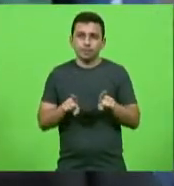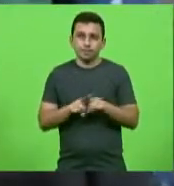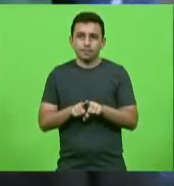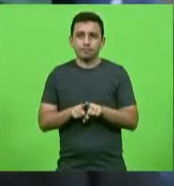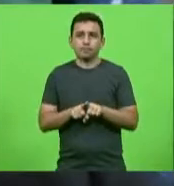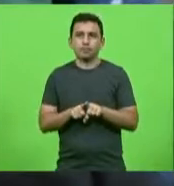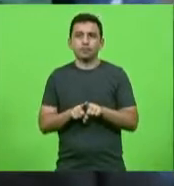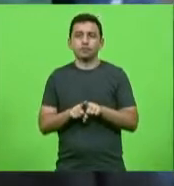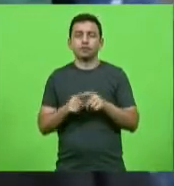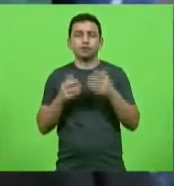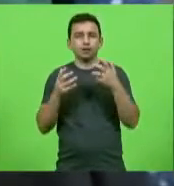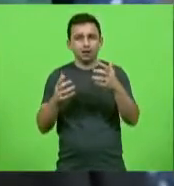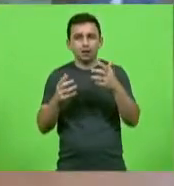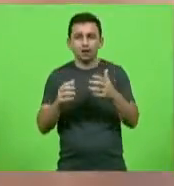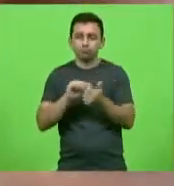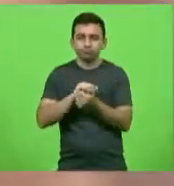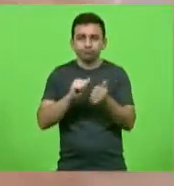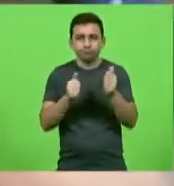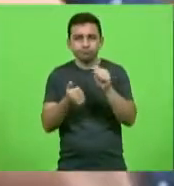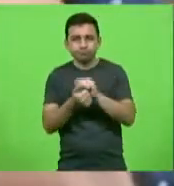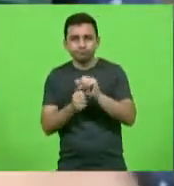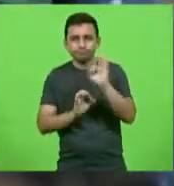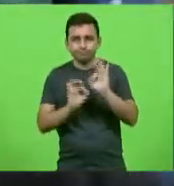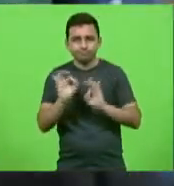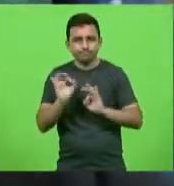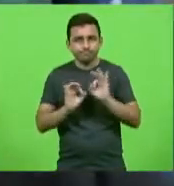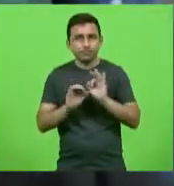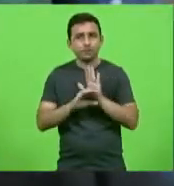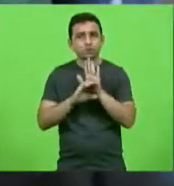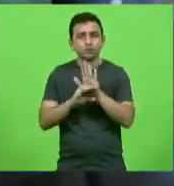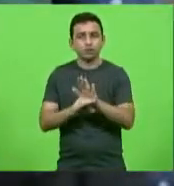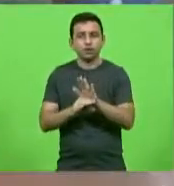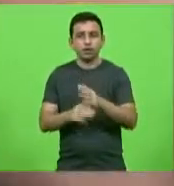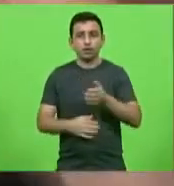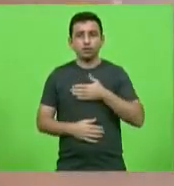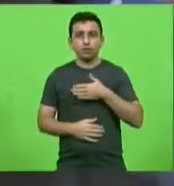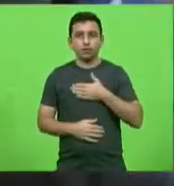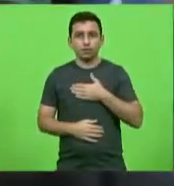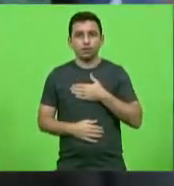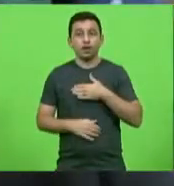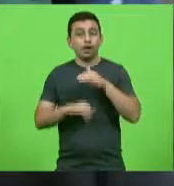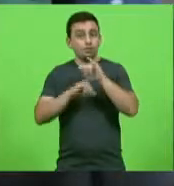lidar de maneira mais adequada. Quero aqui abrir um parente próprio meu.